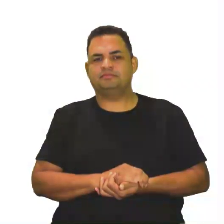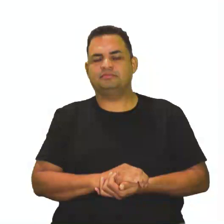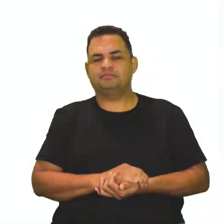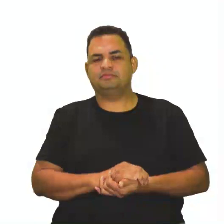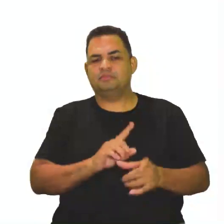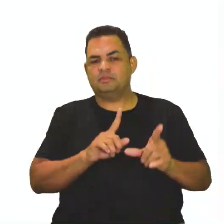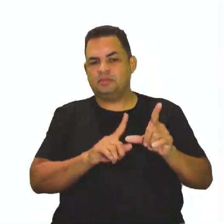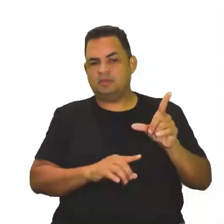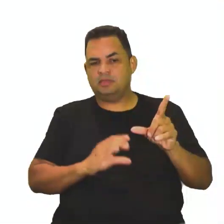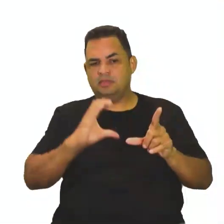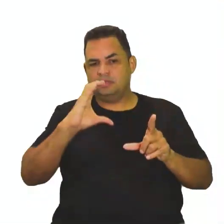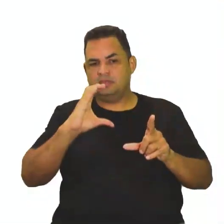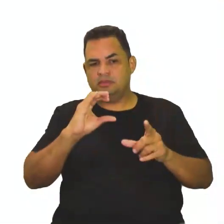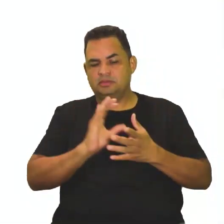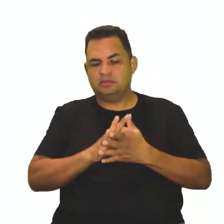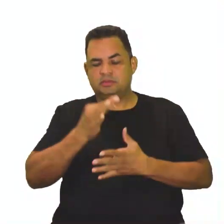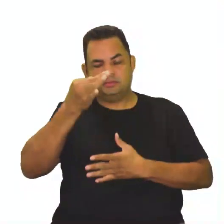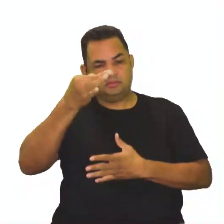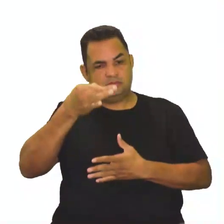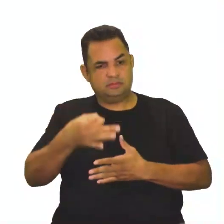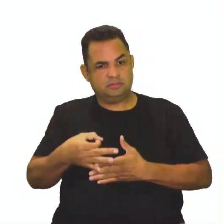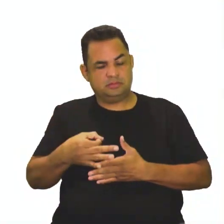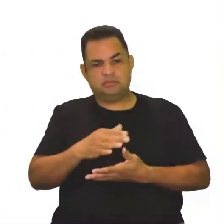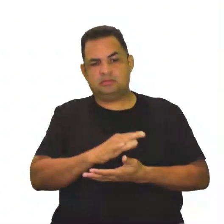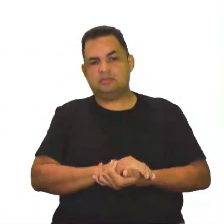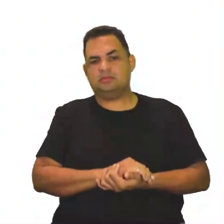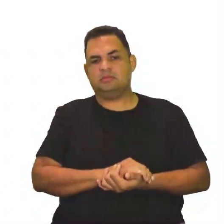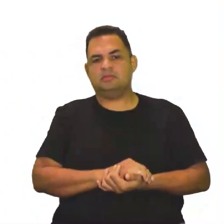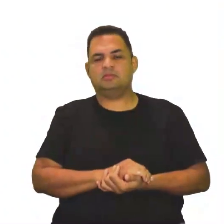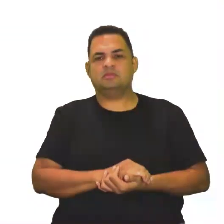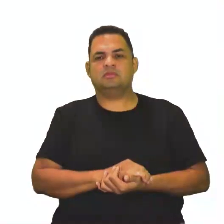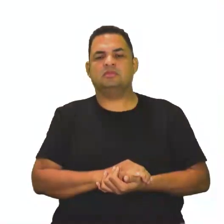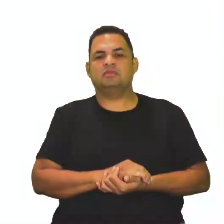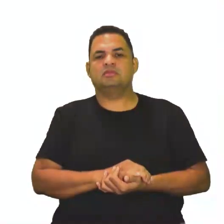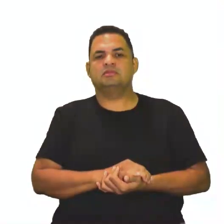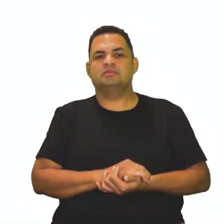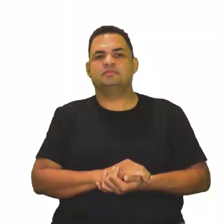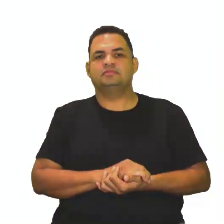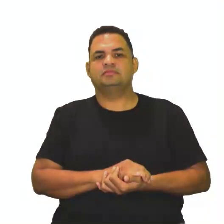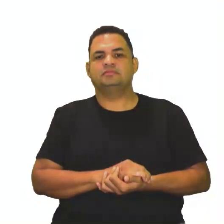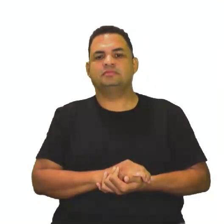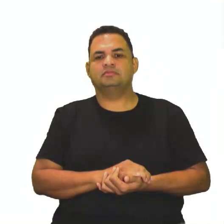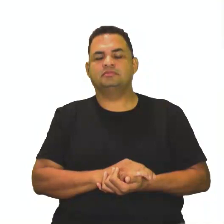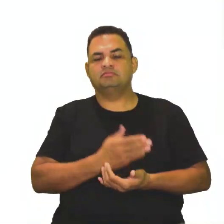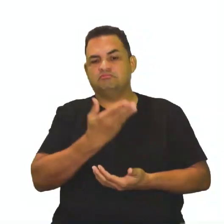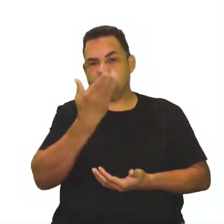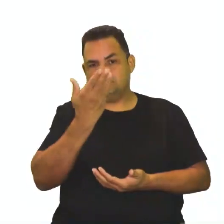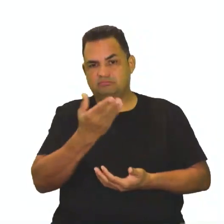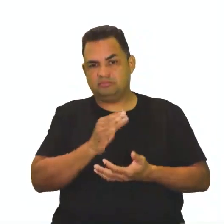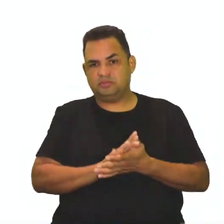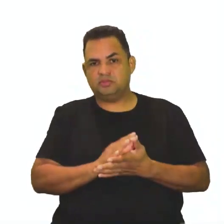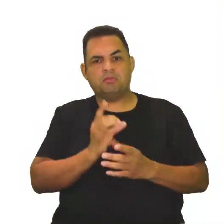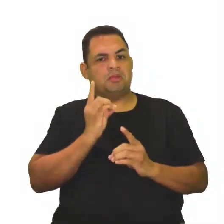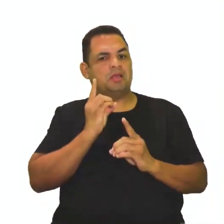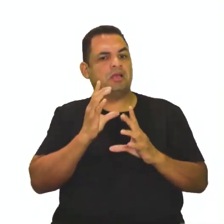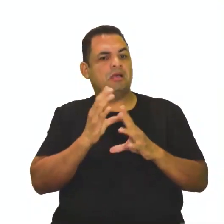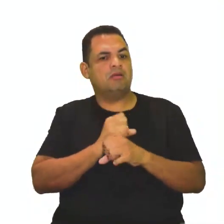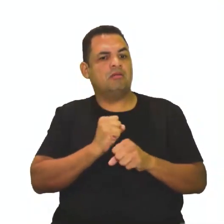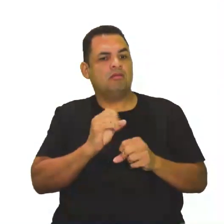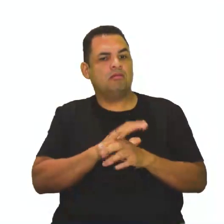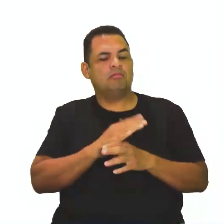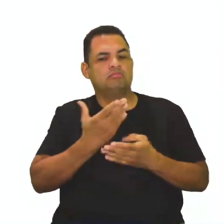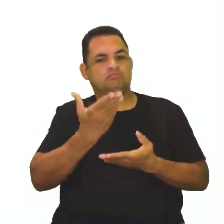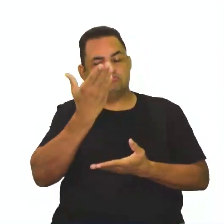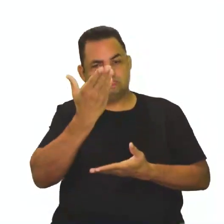Letra C, C de certo, né, pessoal? C de correto, 36 watts. Pronto, nessa daqui era só para achar